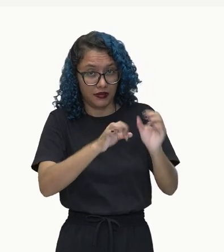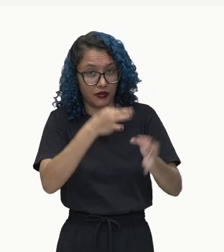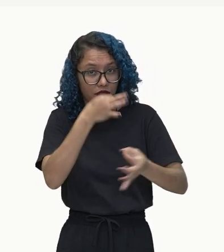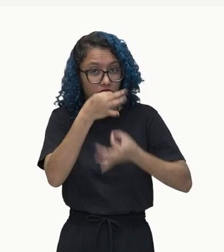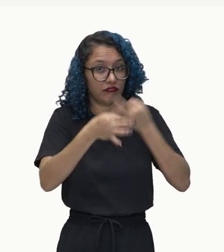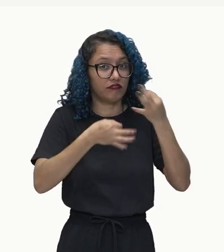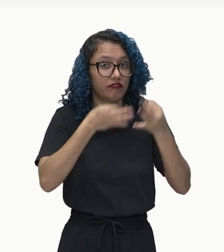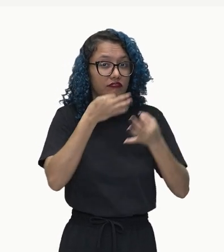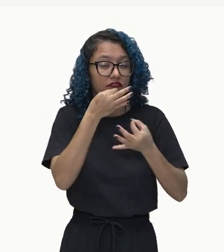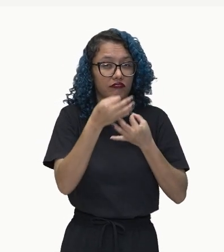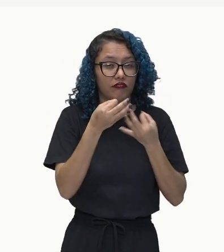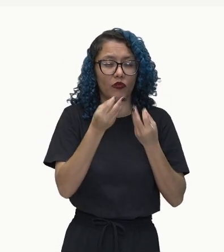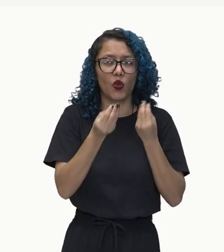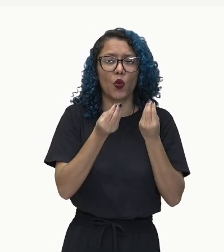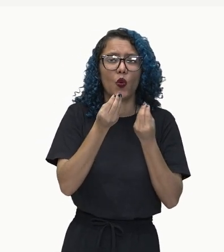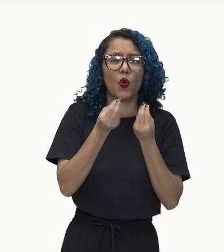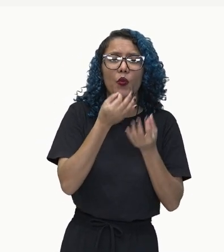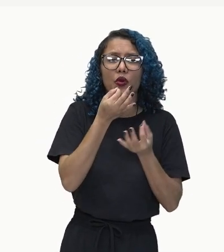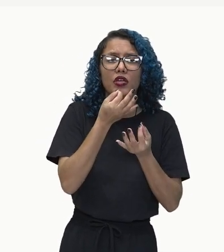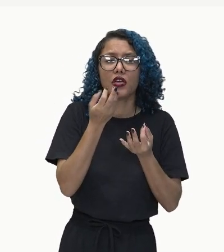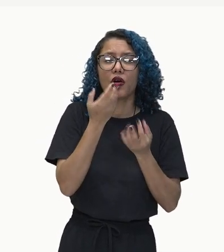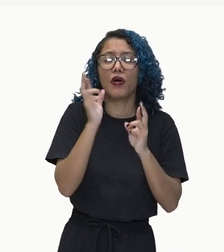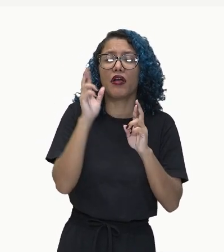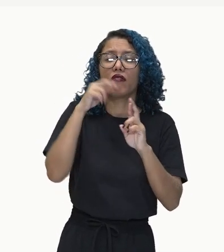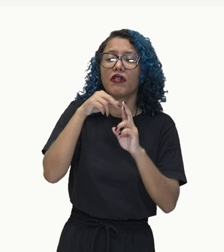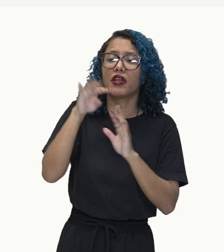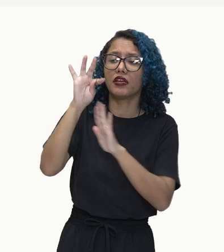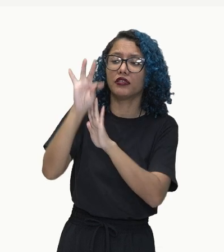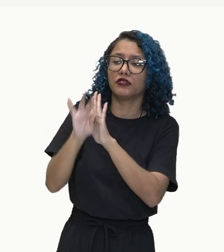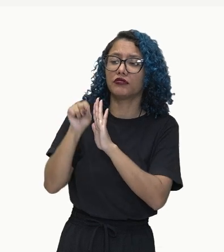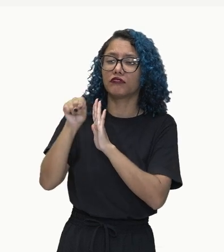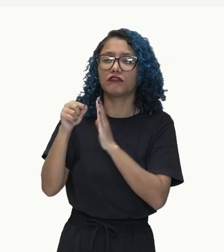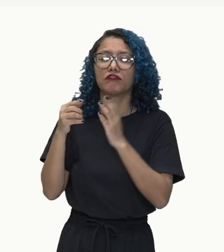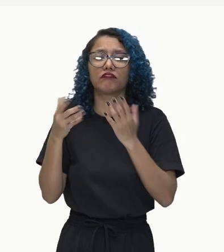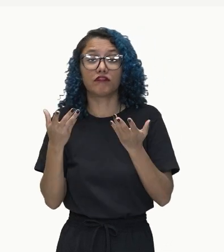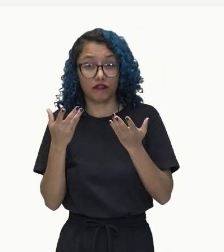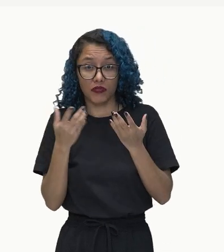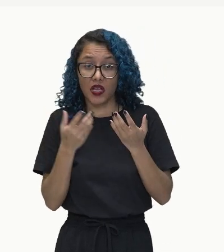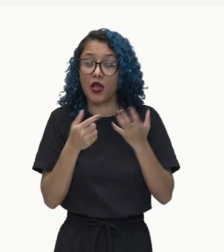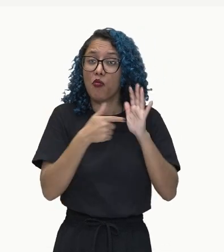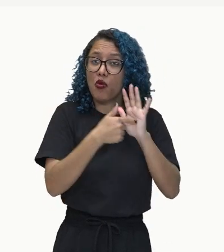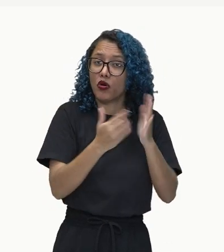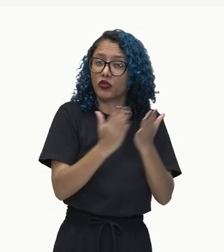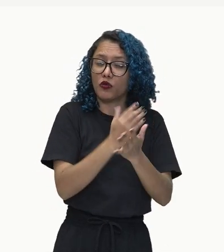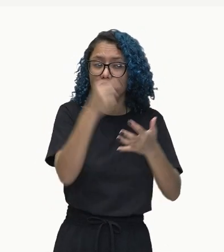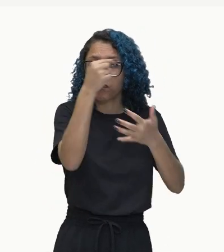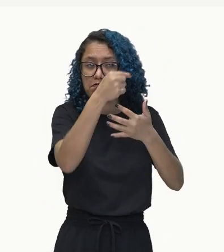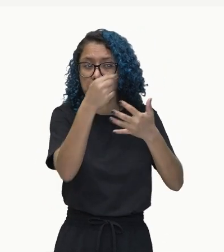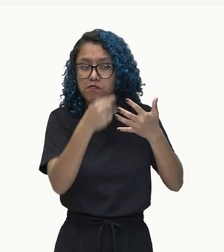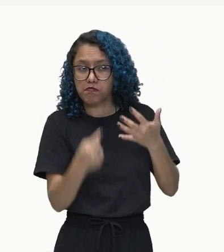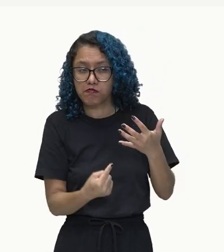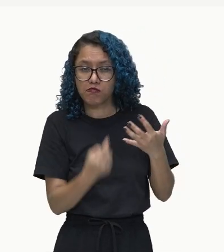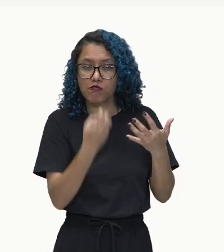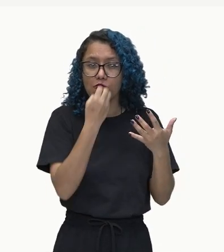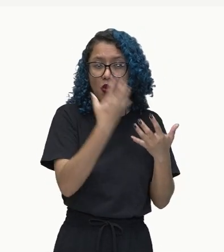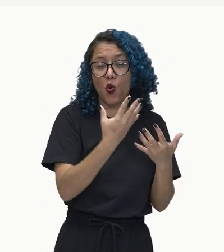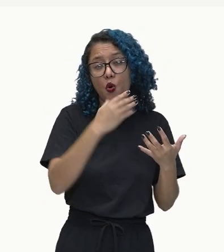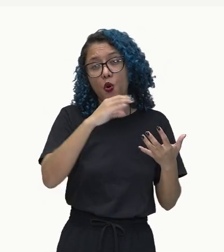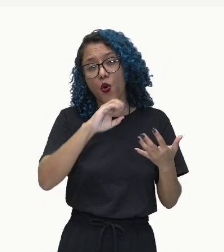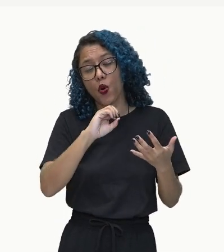a obra. São apontados alguns aspectos dessa obra aí. Aspectos positivos e